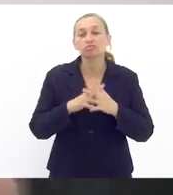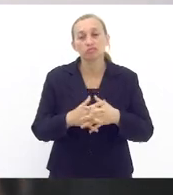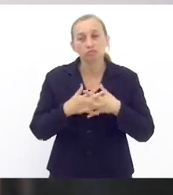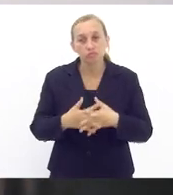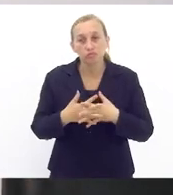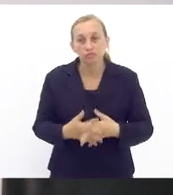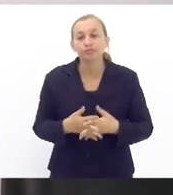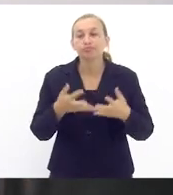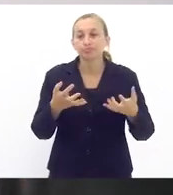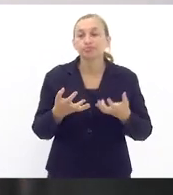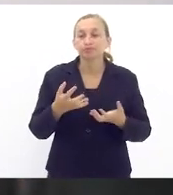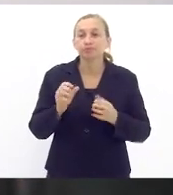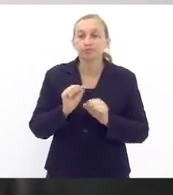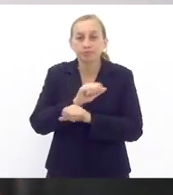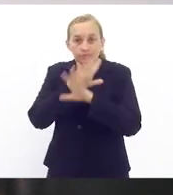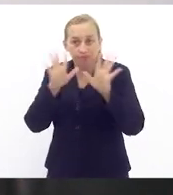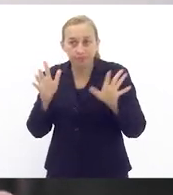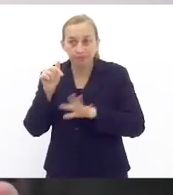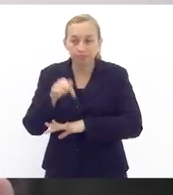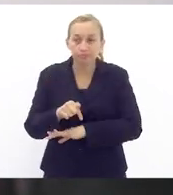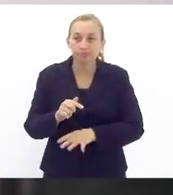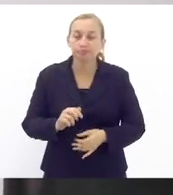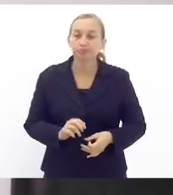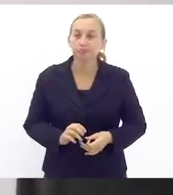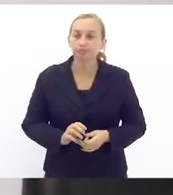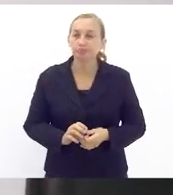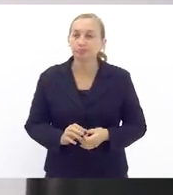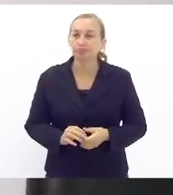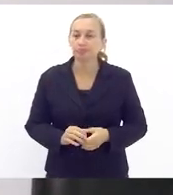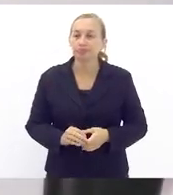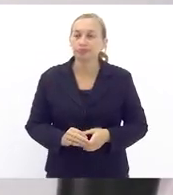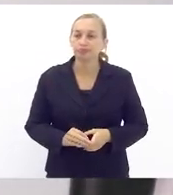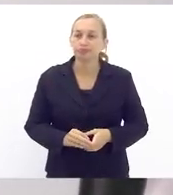porque eu quero deixar claro é que